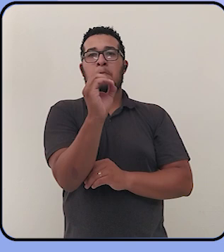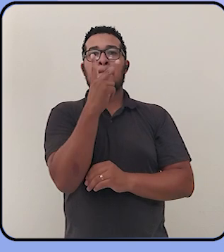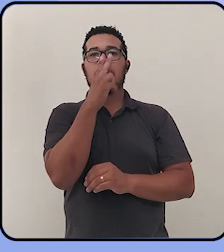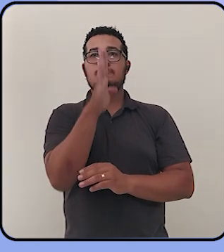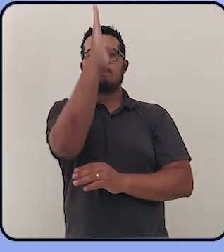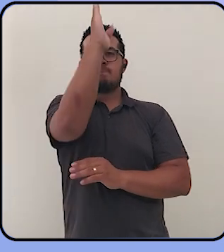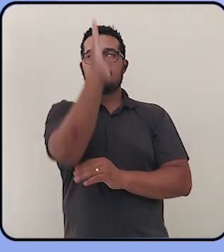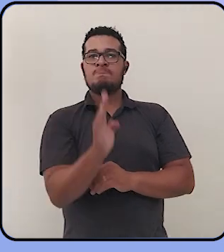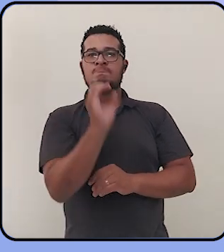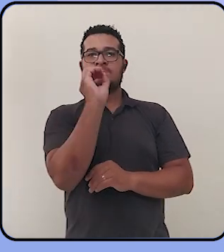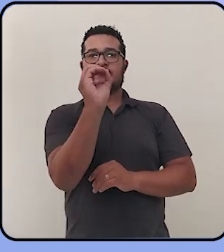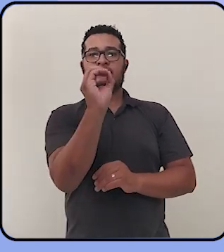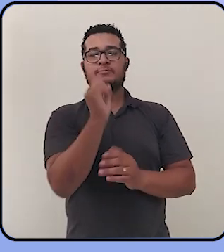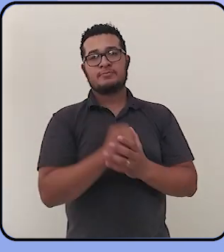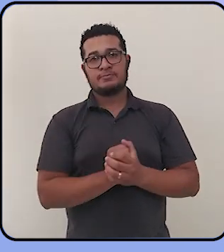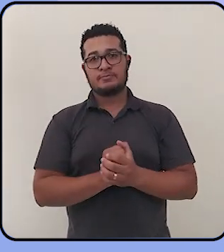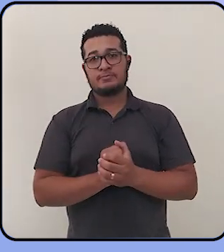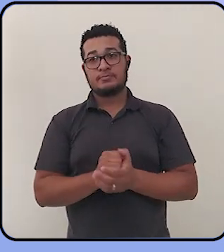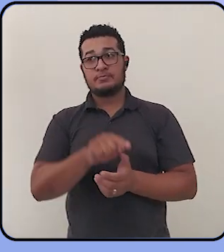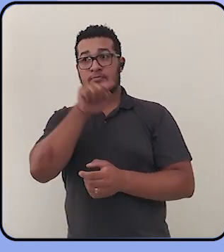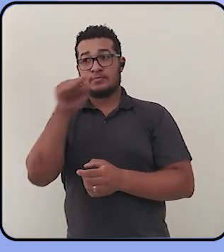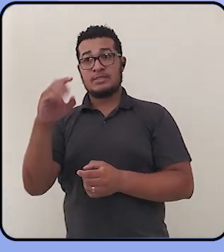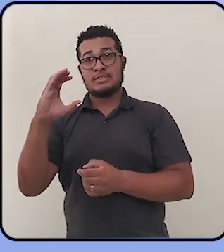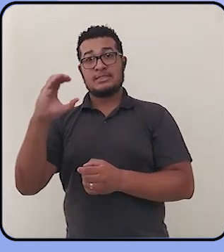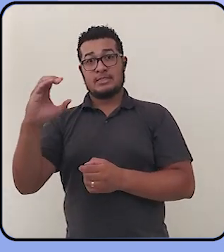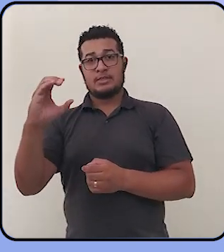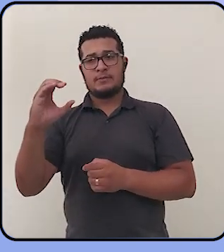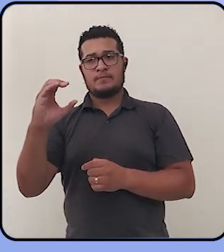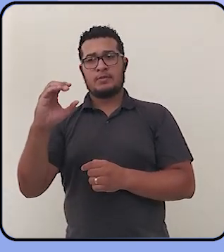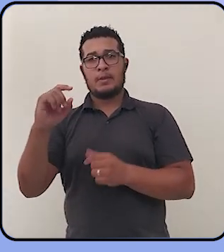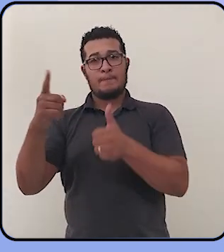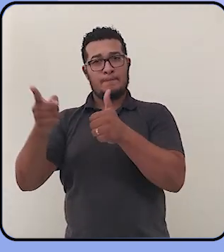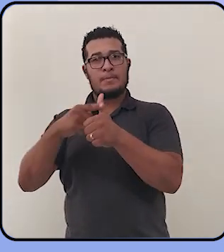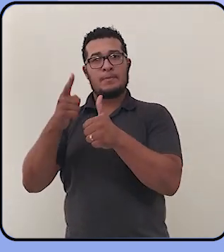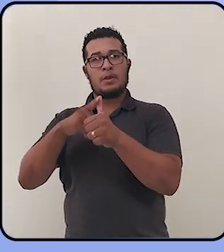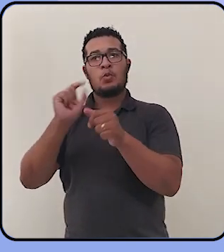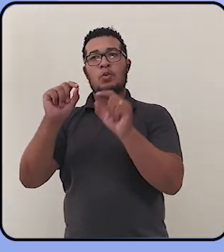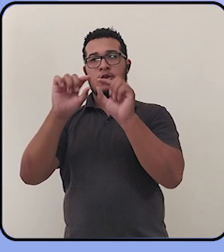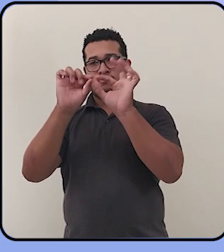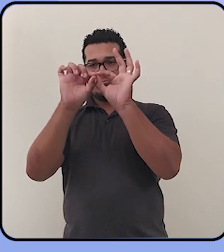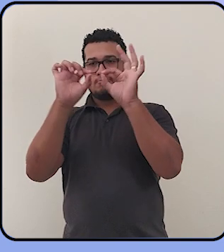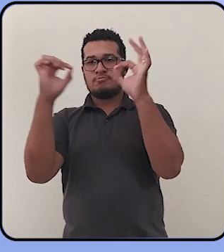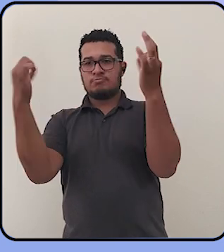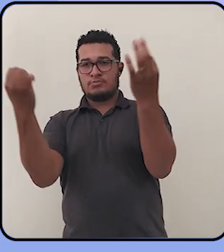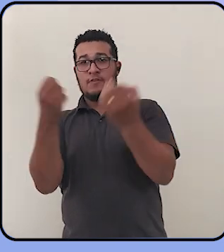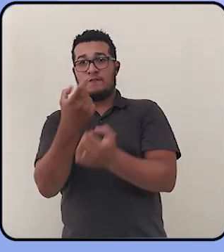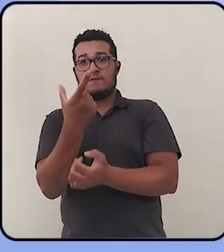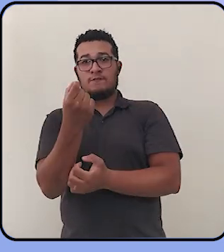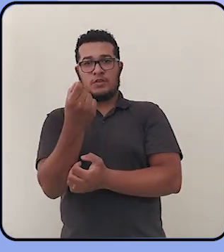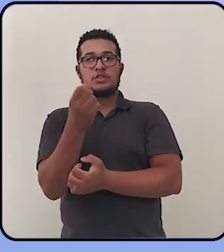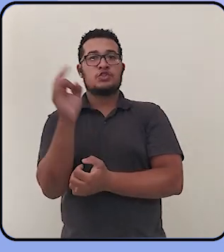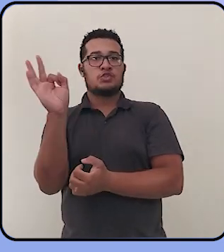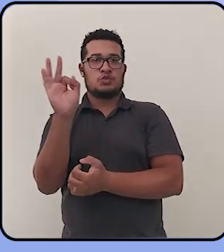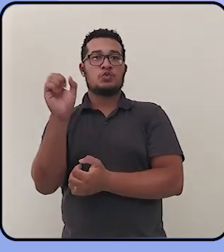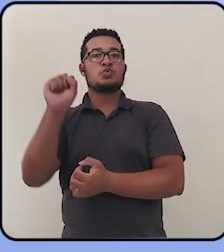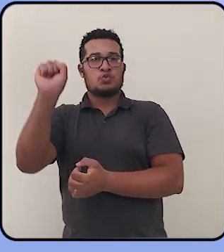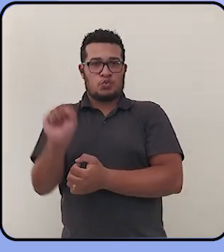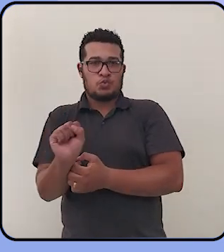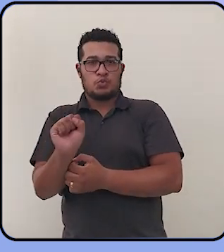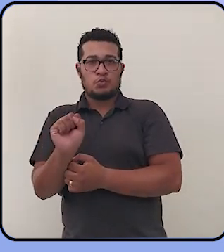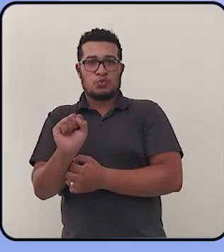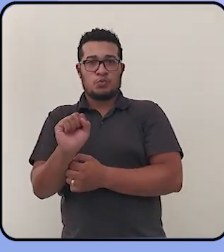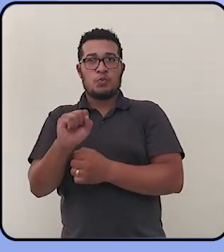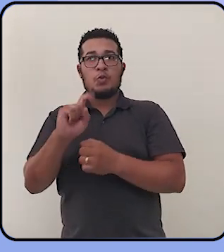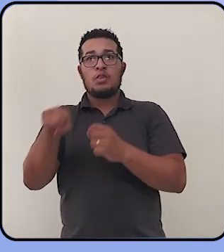grau. Tá? O ponto C, primeiro a paralelo, 20 graus sul.